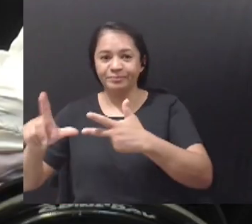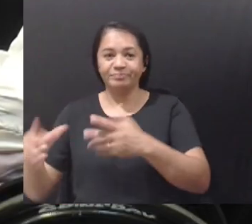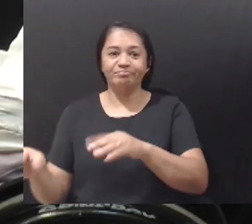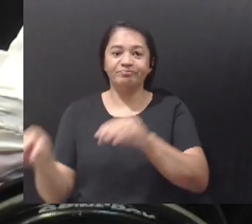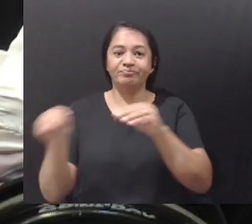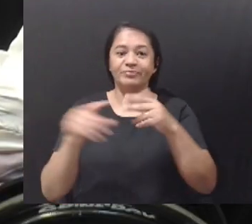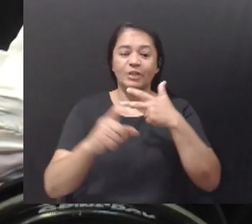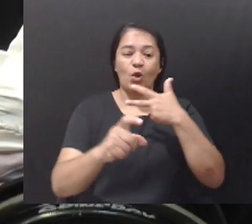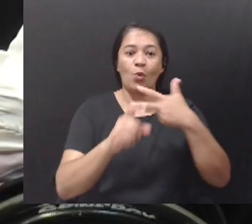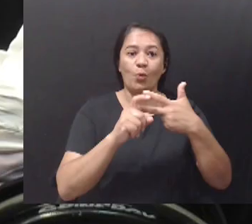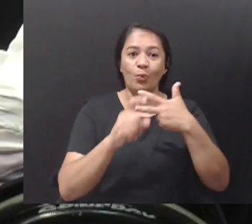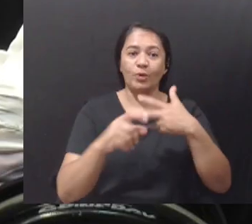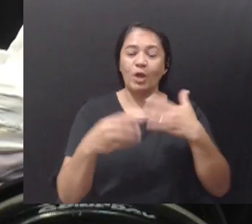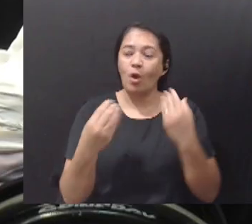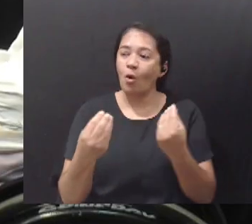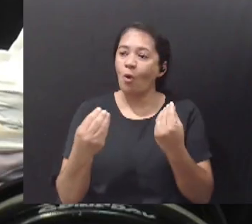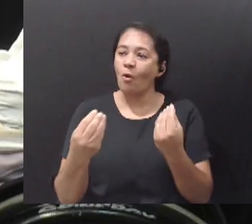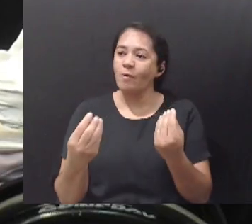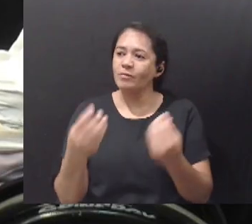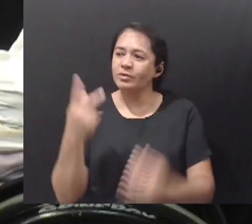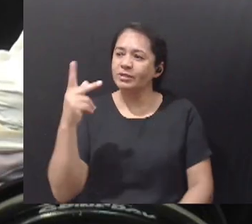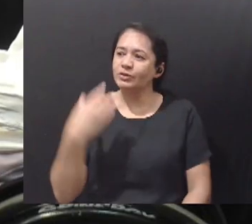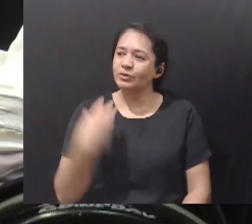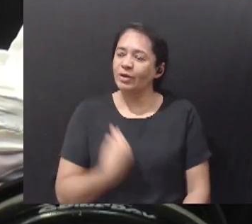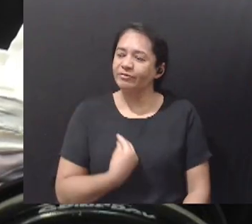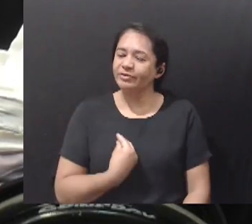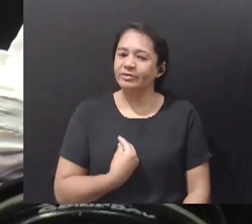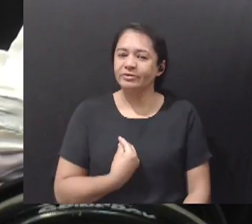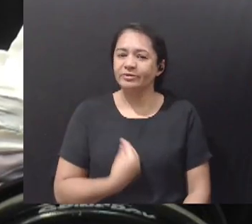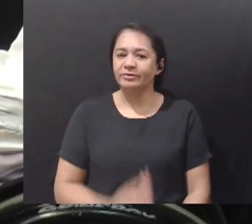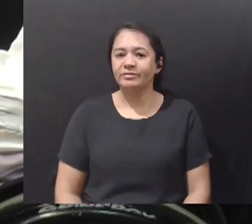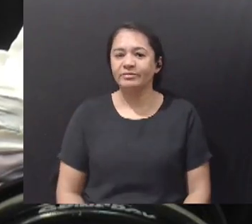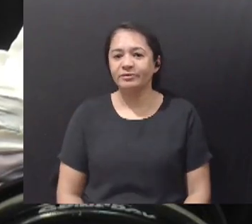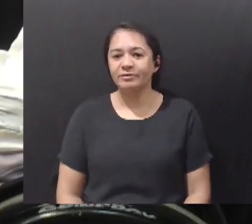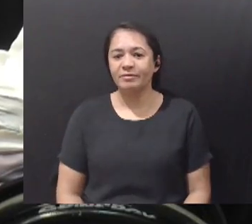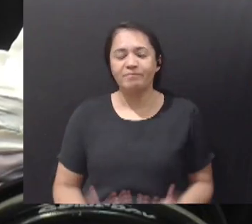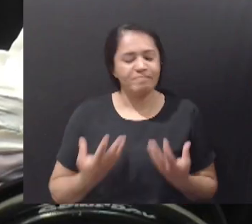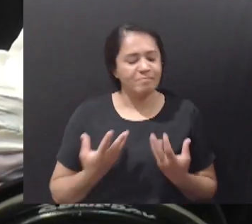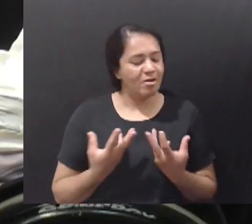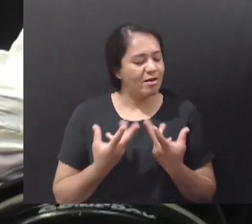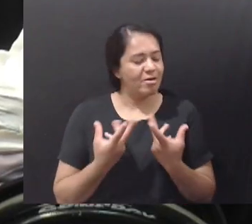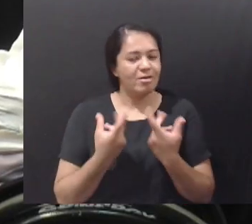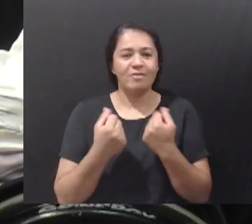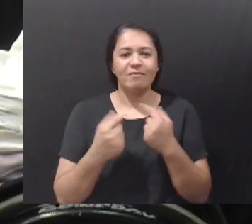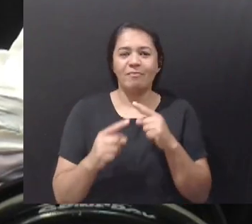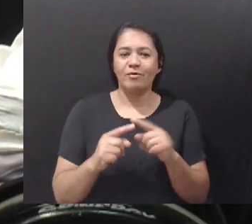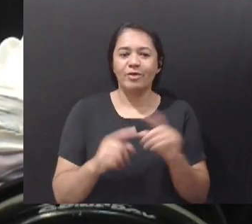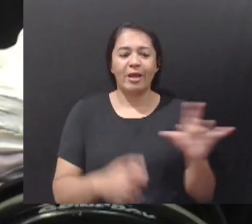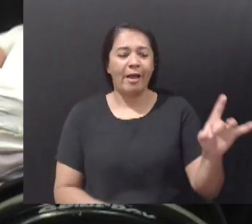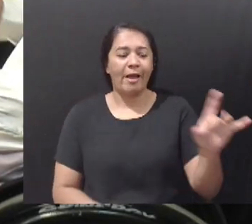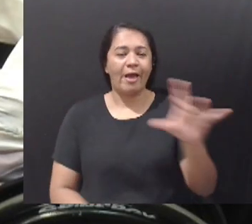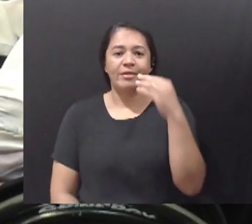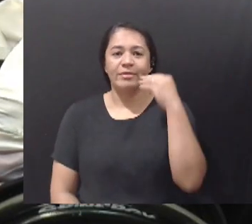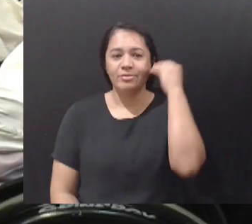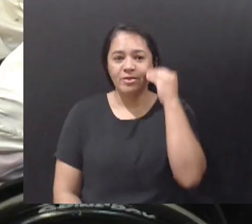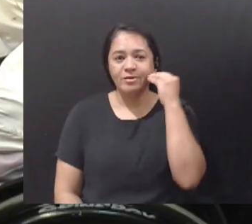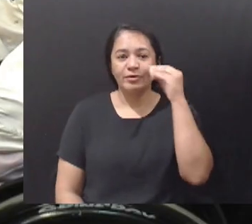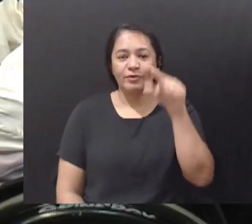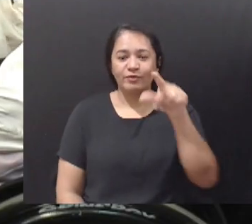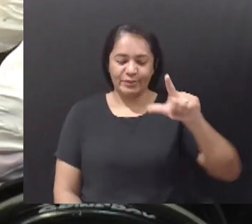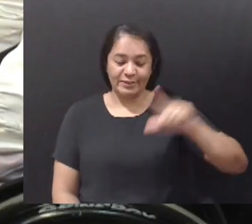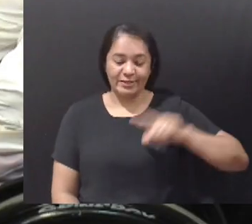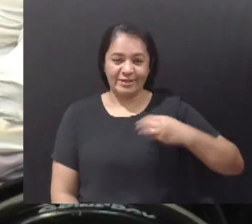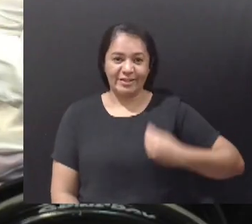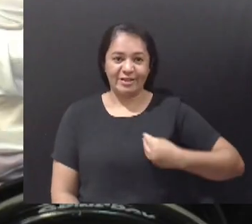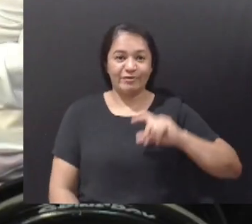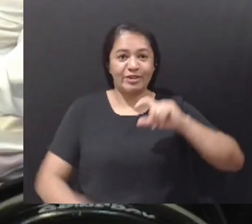executivo, como foi isso na sua vida, Célia? Maravilhoso, porque eu digo que cada experiência que você tem na vida e pode ter na